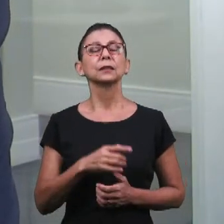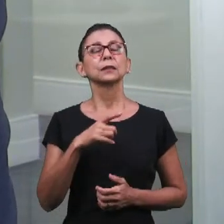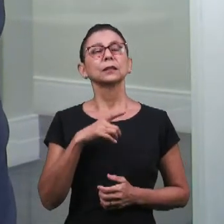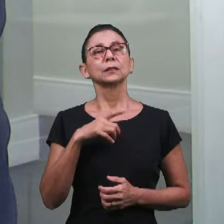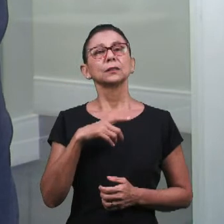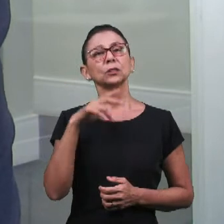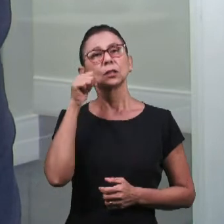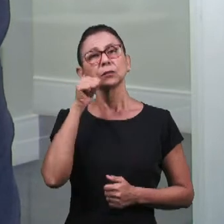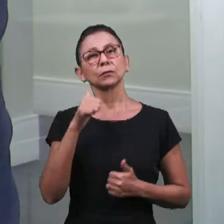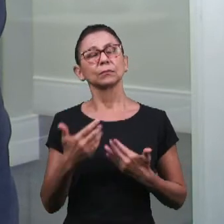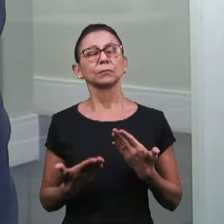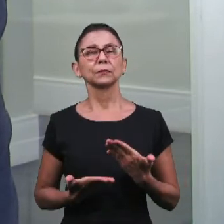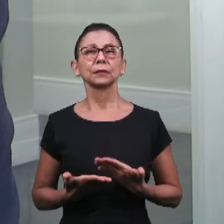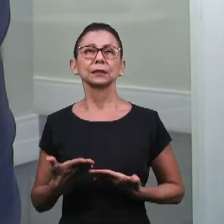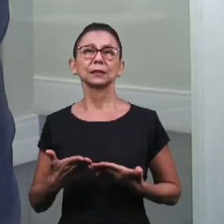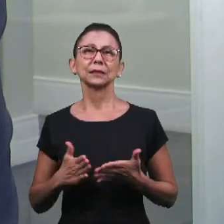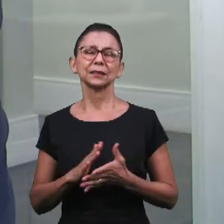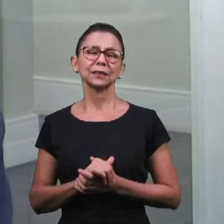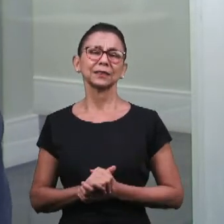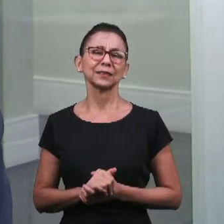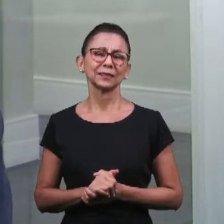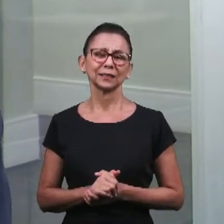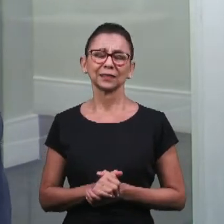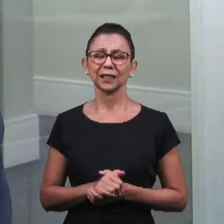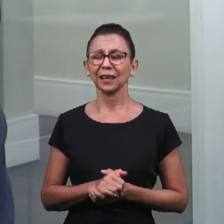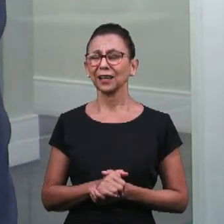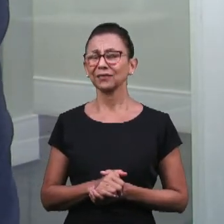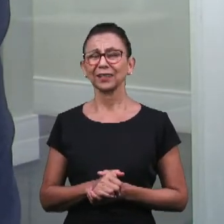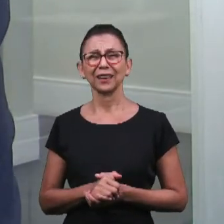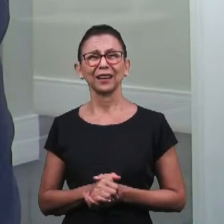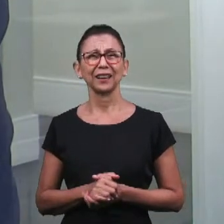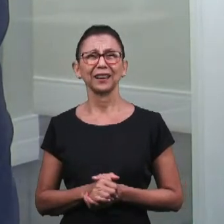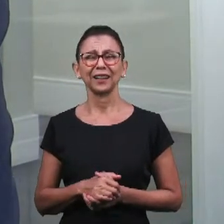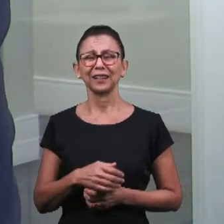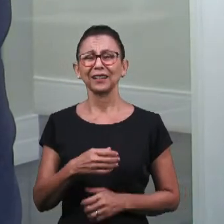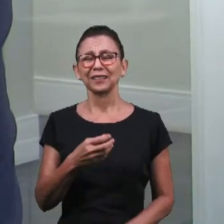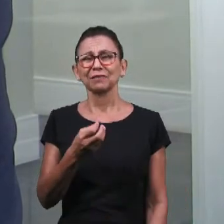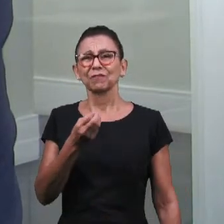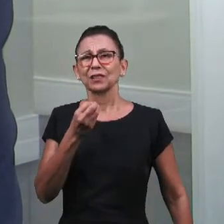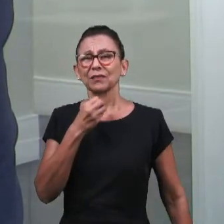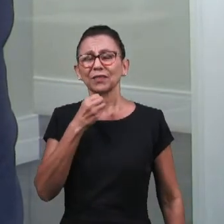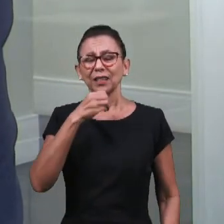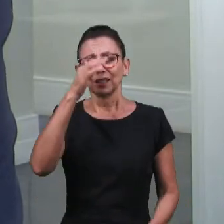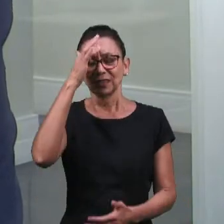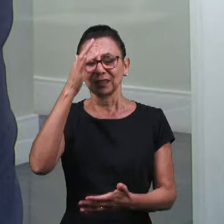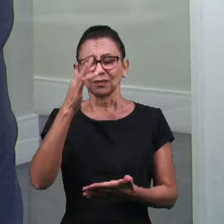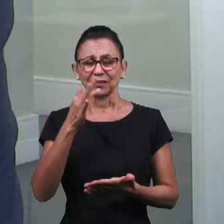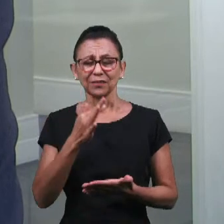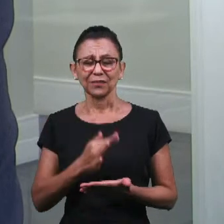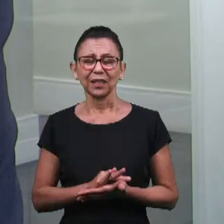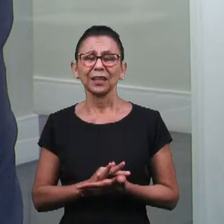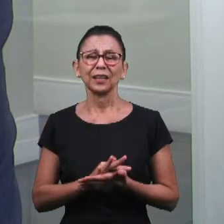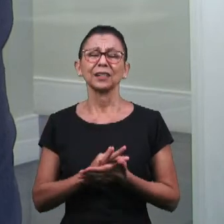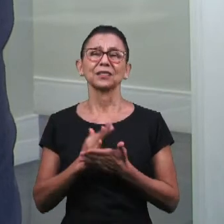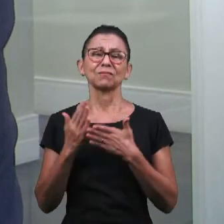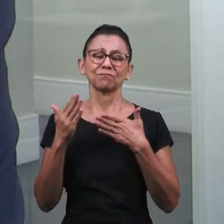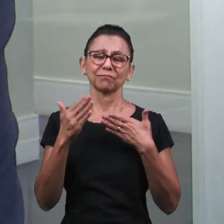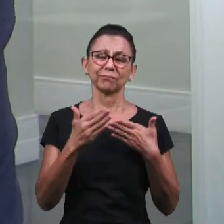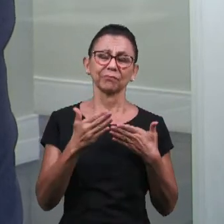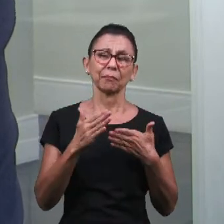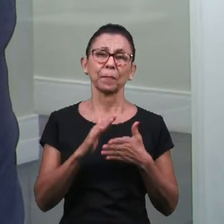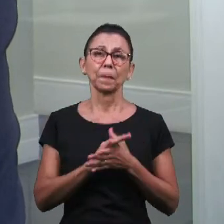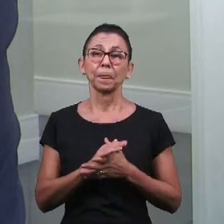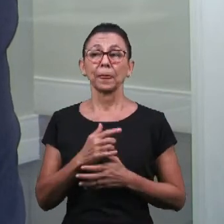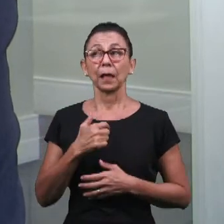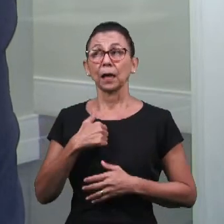estava assim, muito enfraquecida, aborrecida, né, tinha se afastado. E eu fui orar ao Senhor.